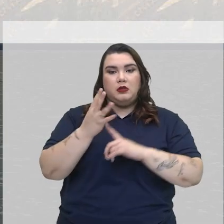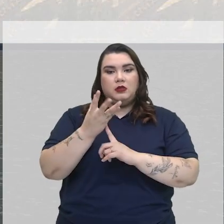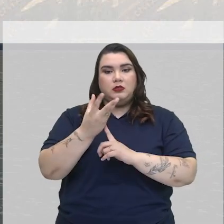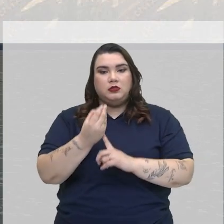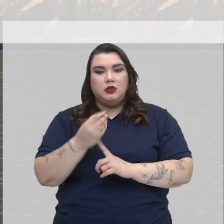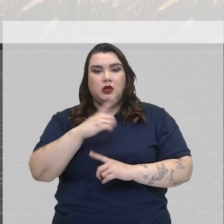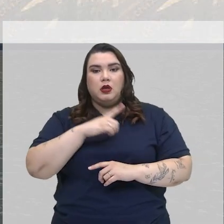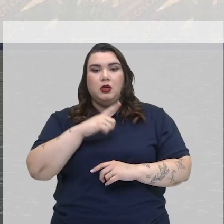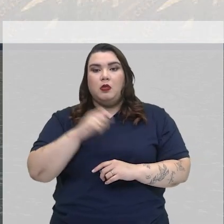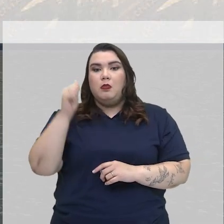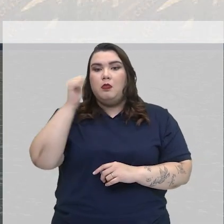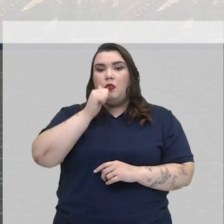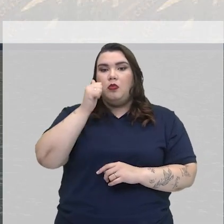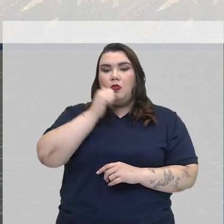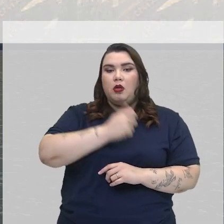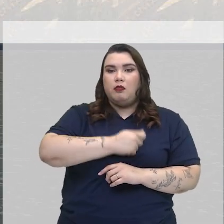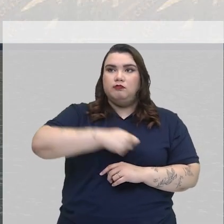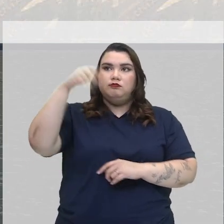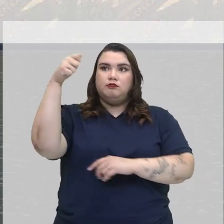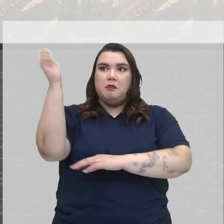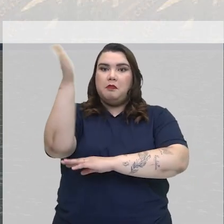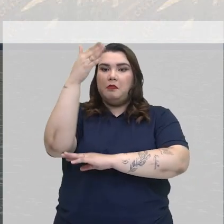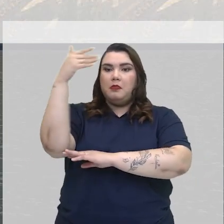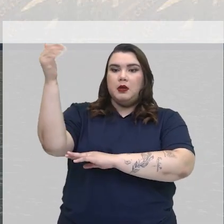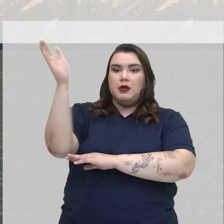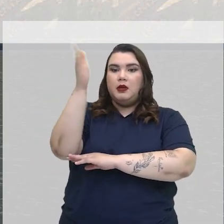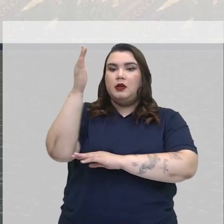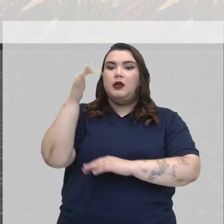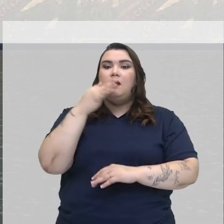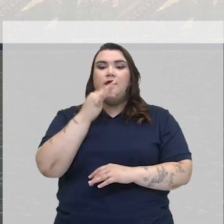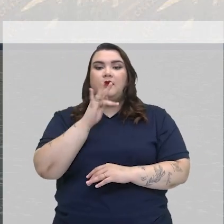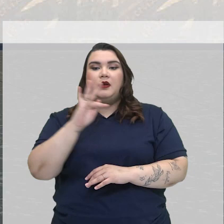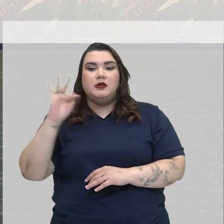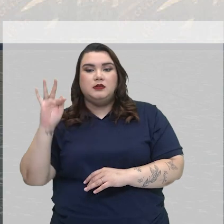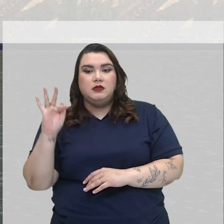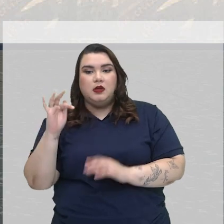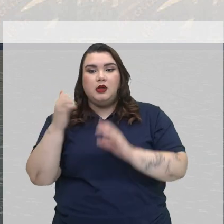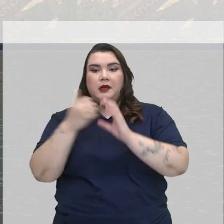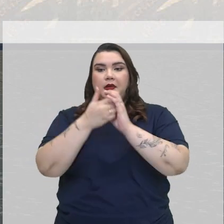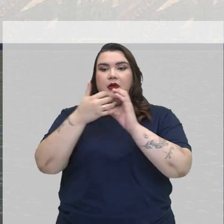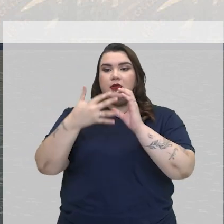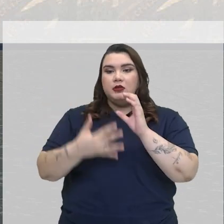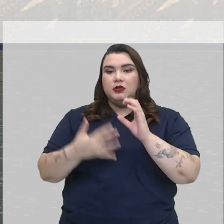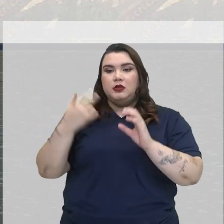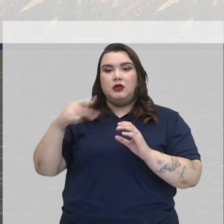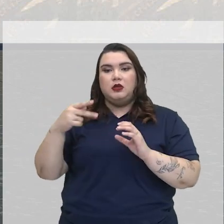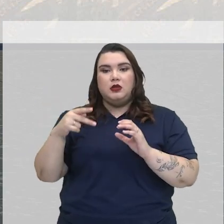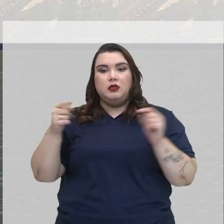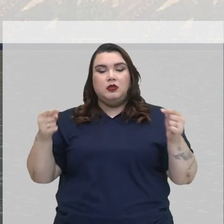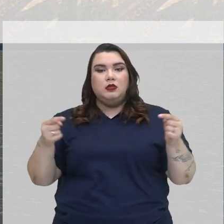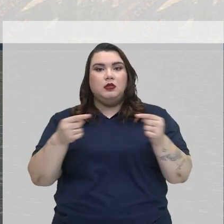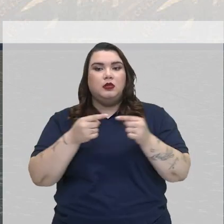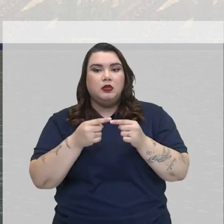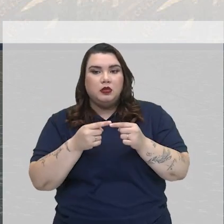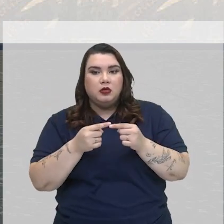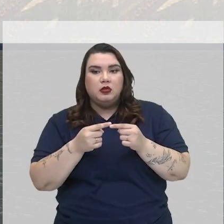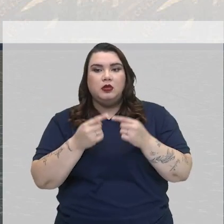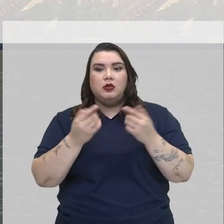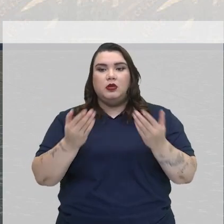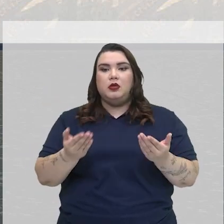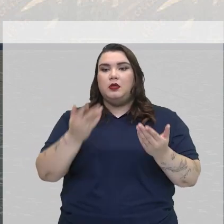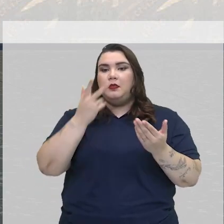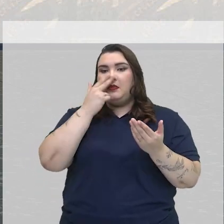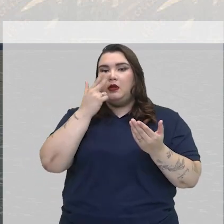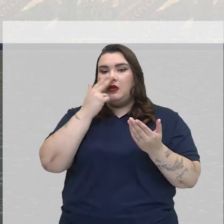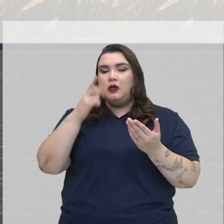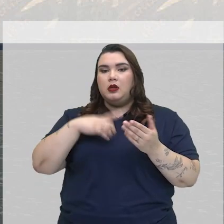da França e a característica do romantismo, da idealização, é como se eles estivessem personificando a liberdade